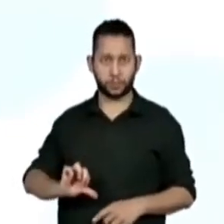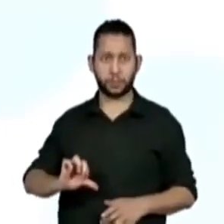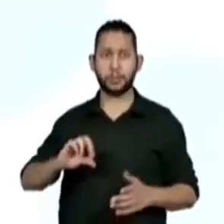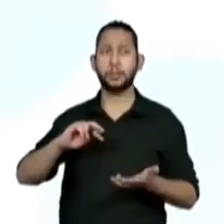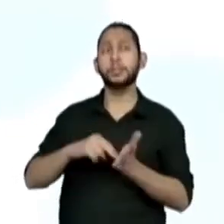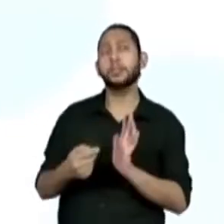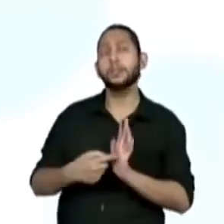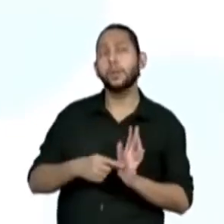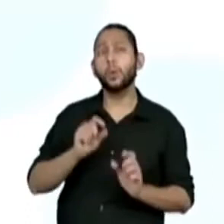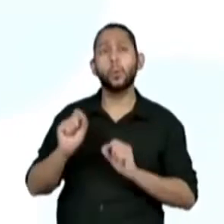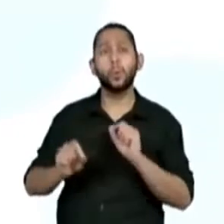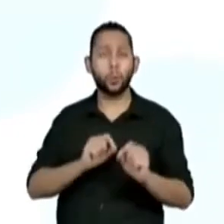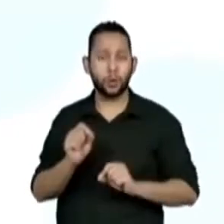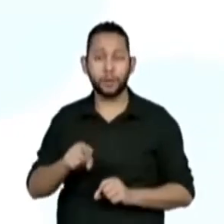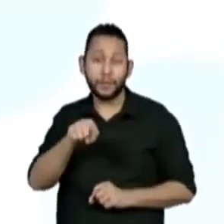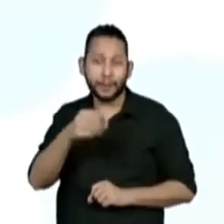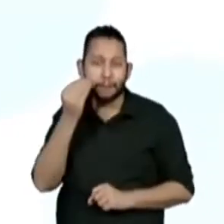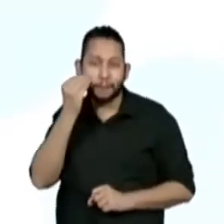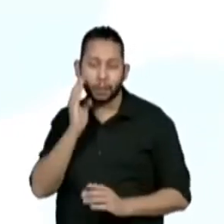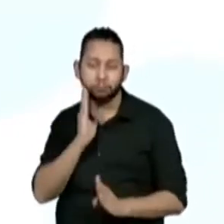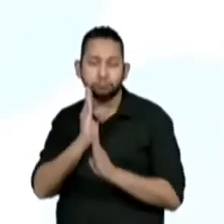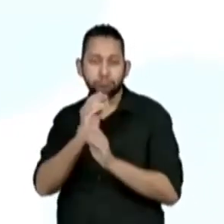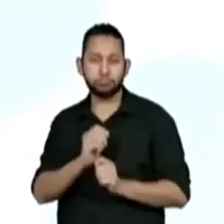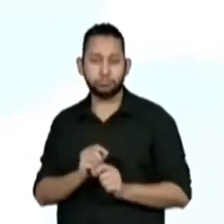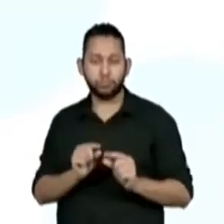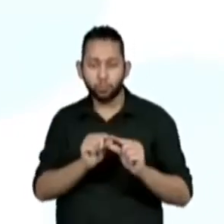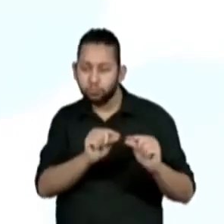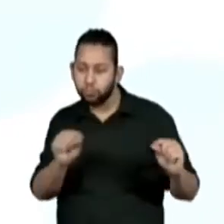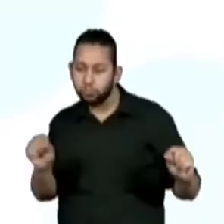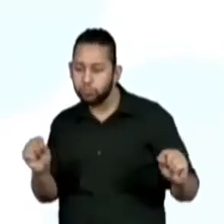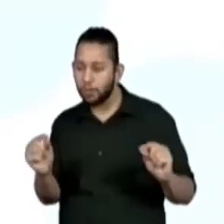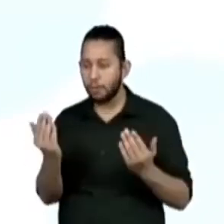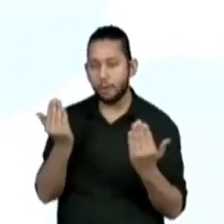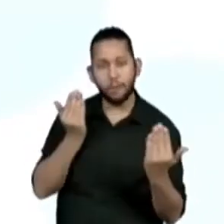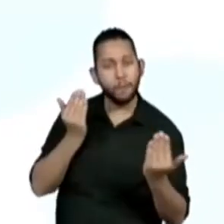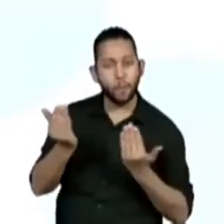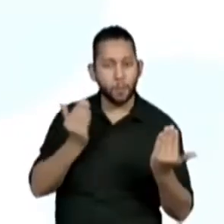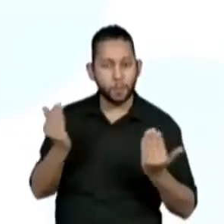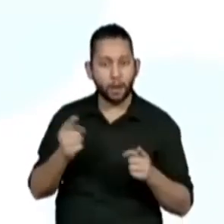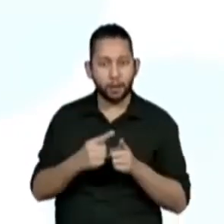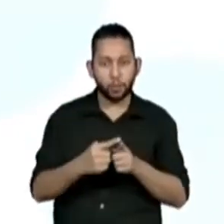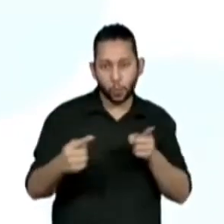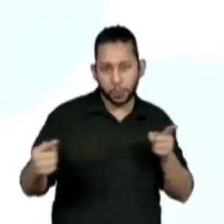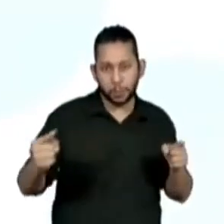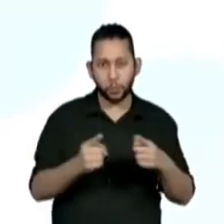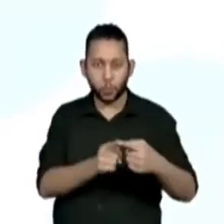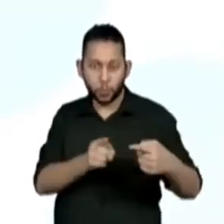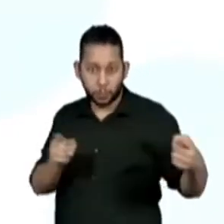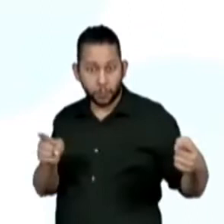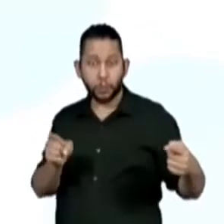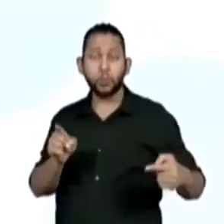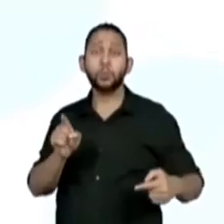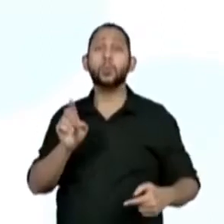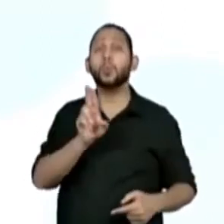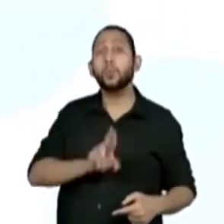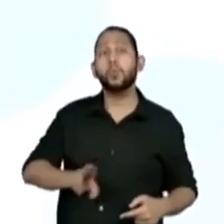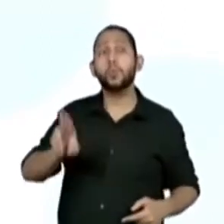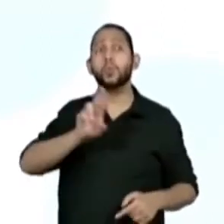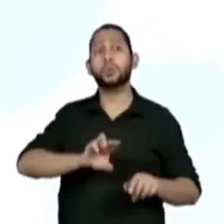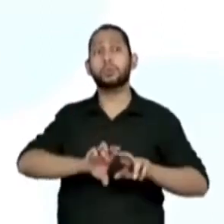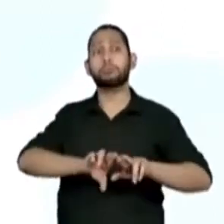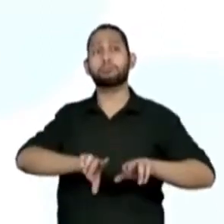EF03MA19. Estimar, medir e comparar comprimentos utilizando unidades